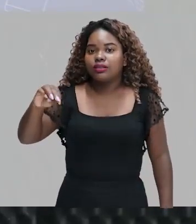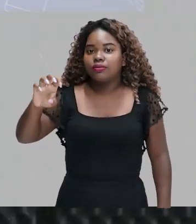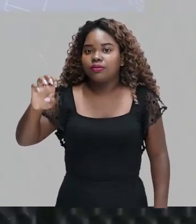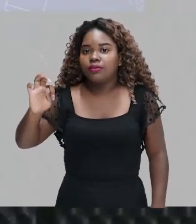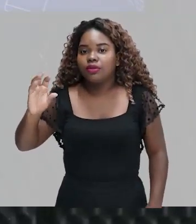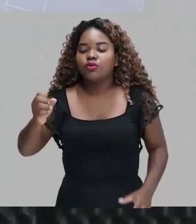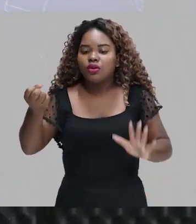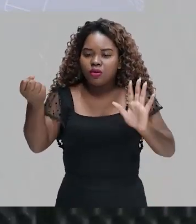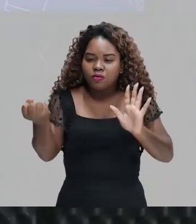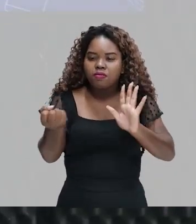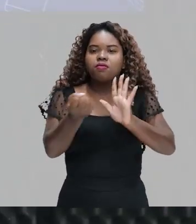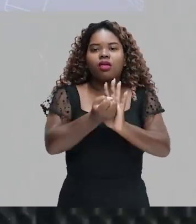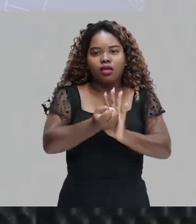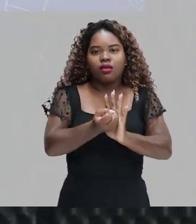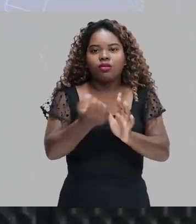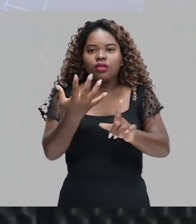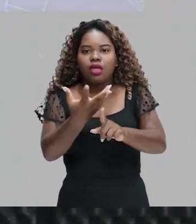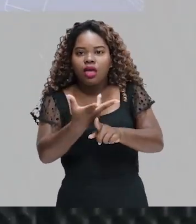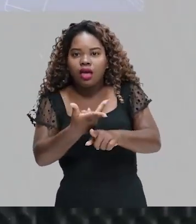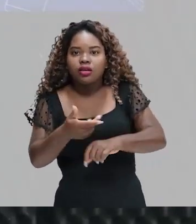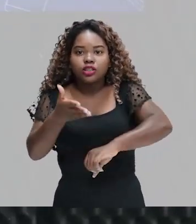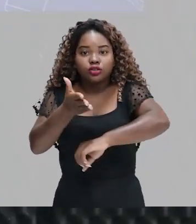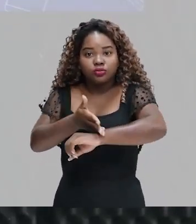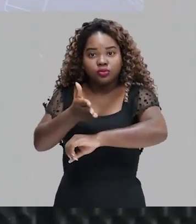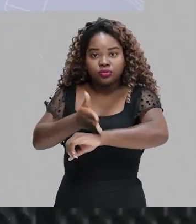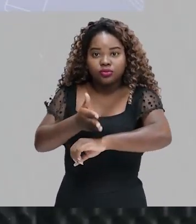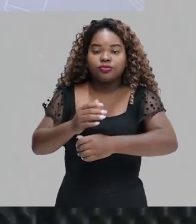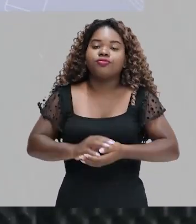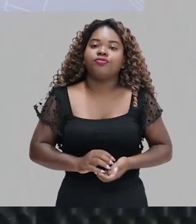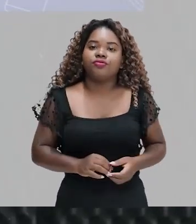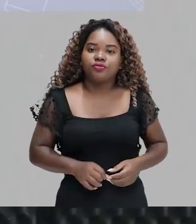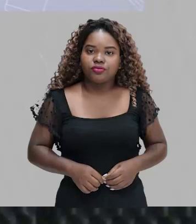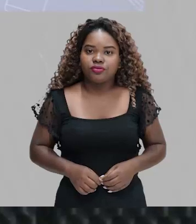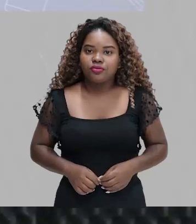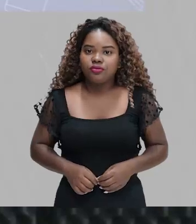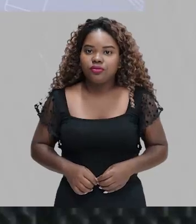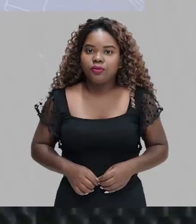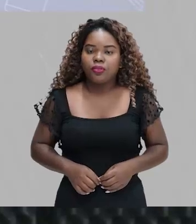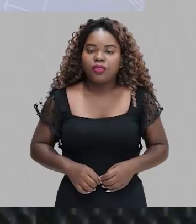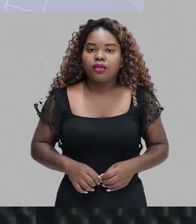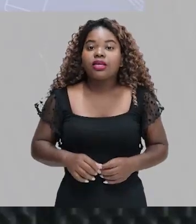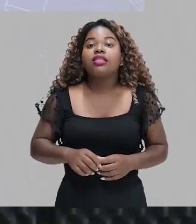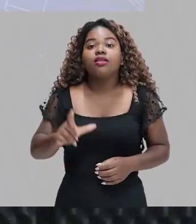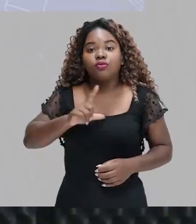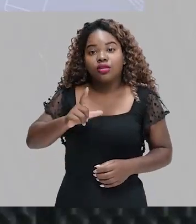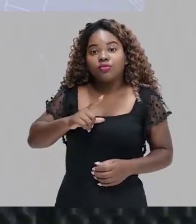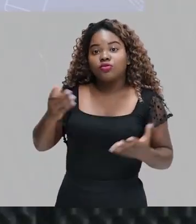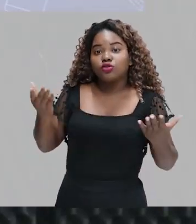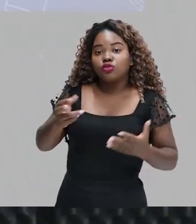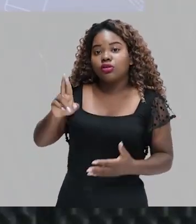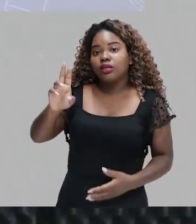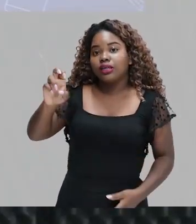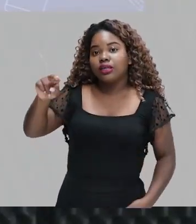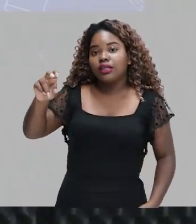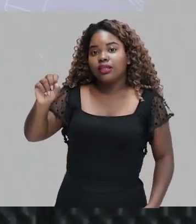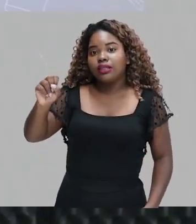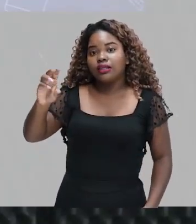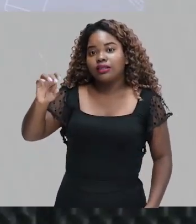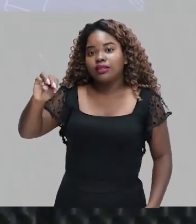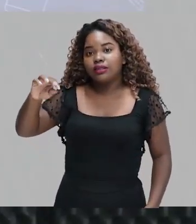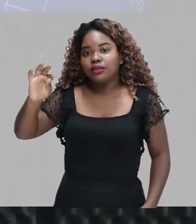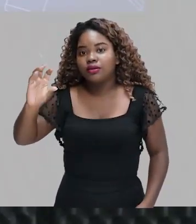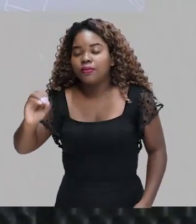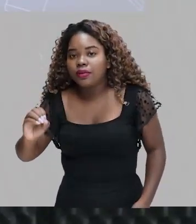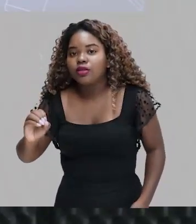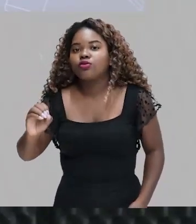não faz muita diferença quando a gente não entende exatamente o que foi o Renascimento cultural. Pronto. Renascimento. Renascer do